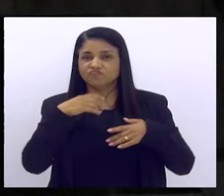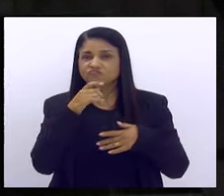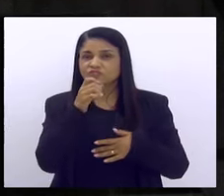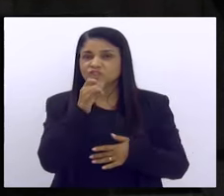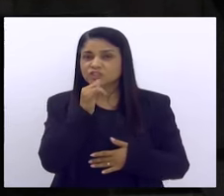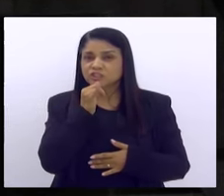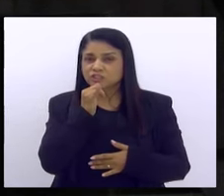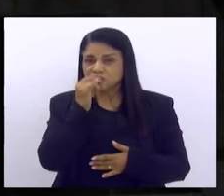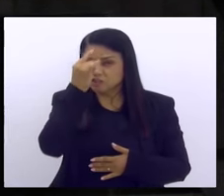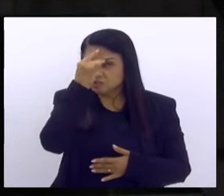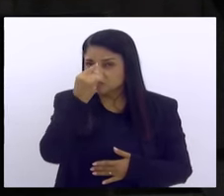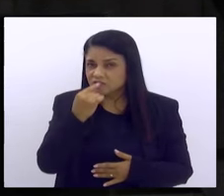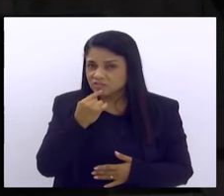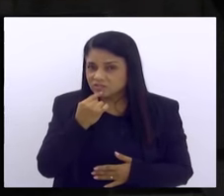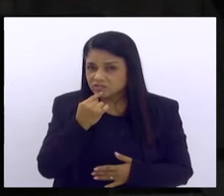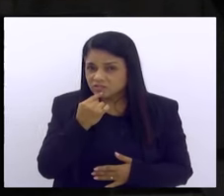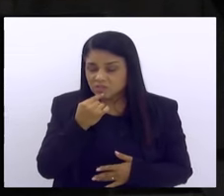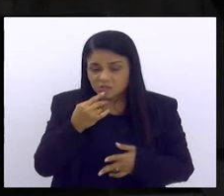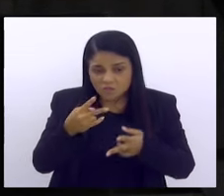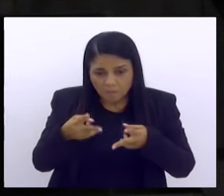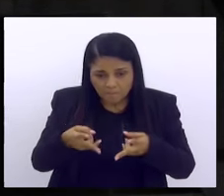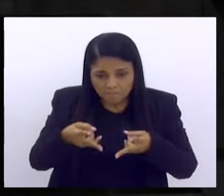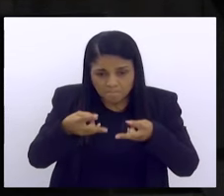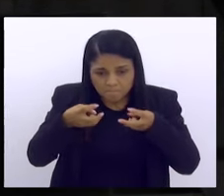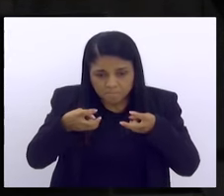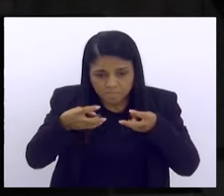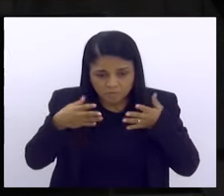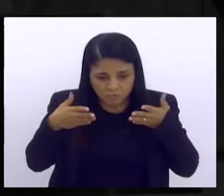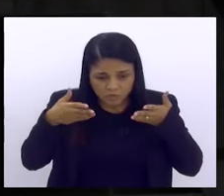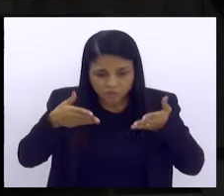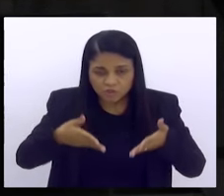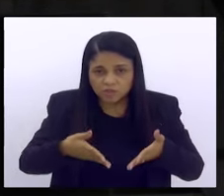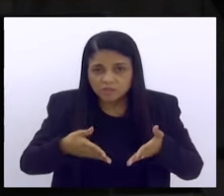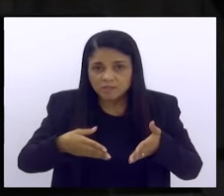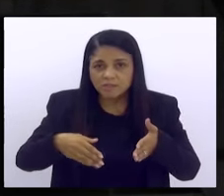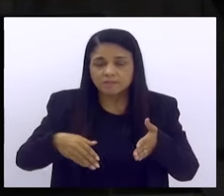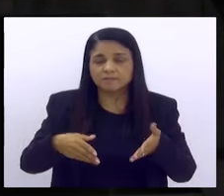e lamentável que nós pudemos presenciar ao chegar